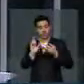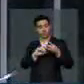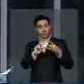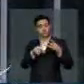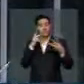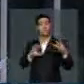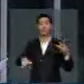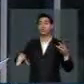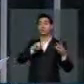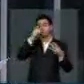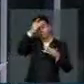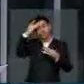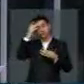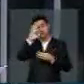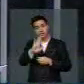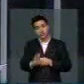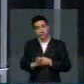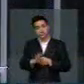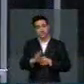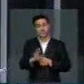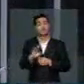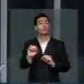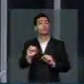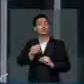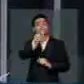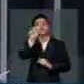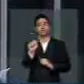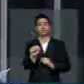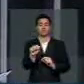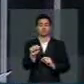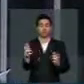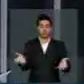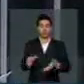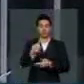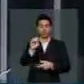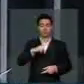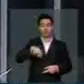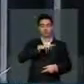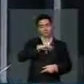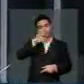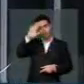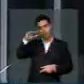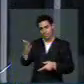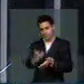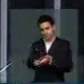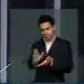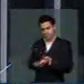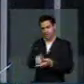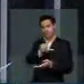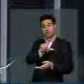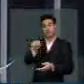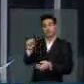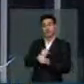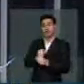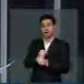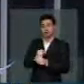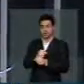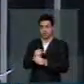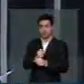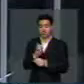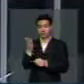para todos os brasileiros é o dia em que homenageamos o centenário de um